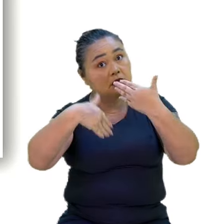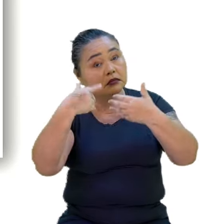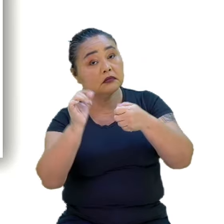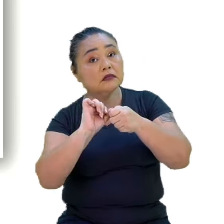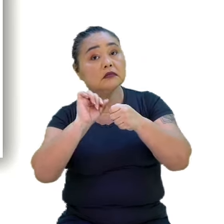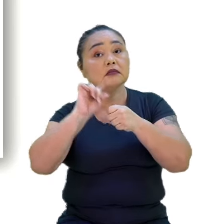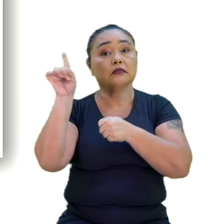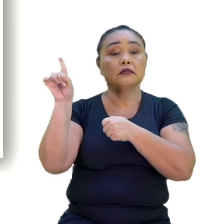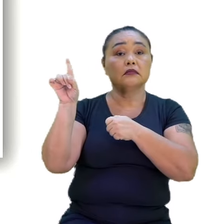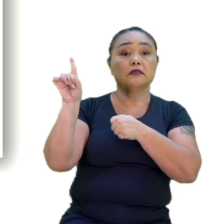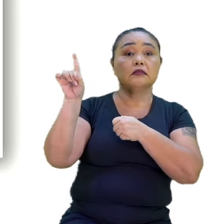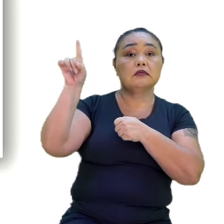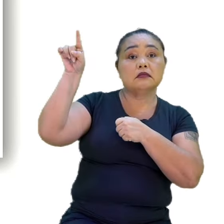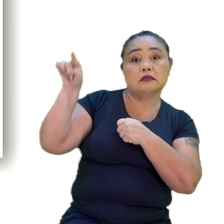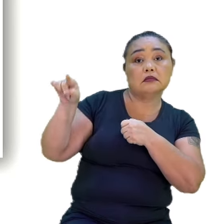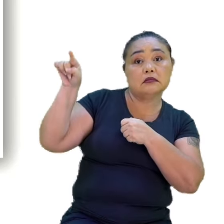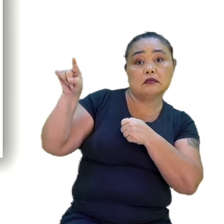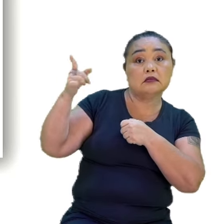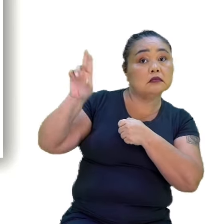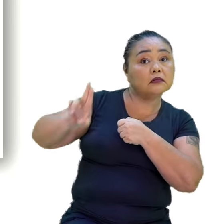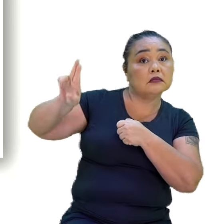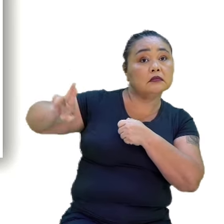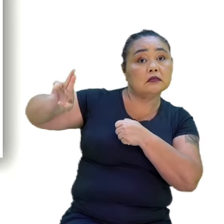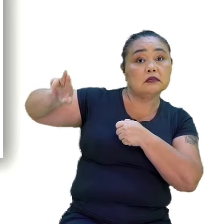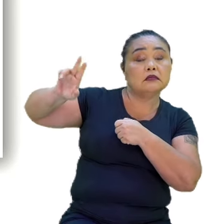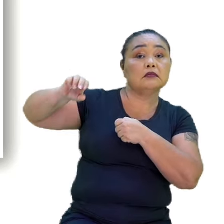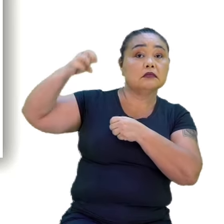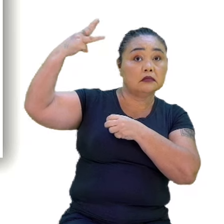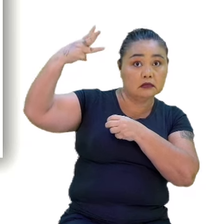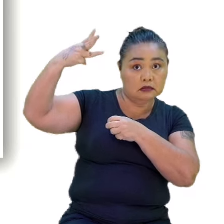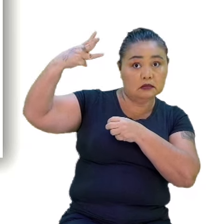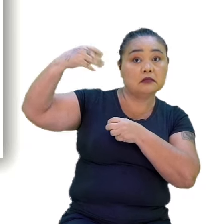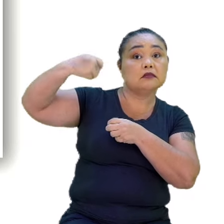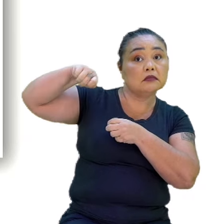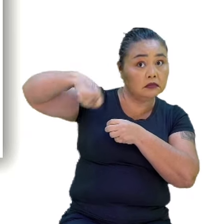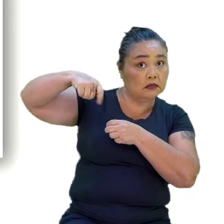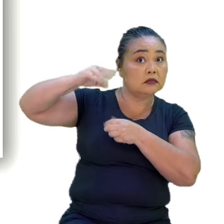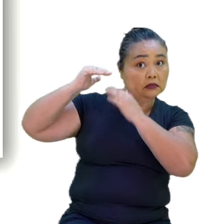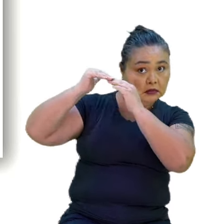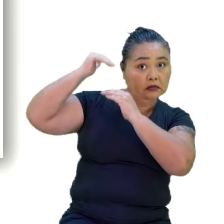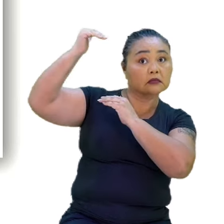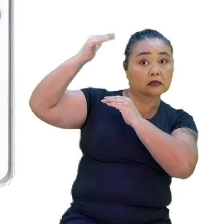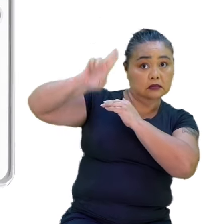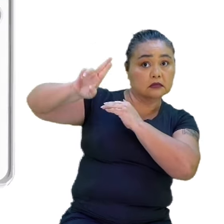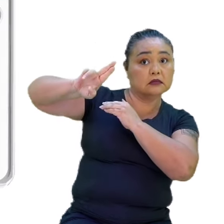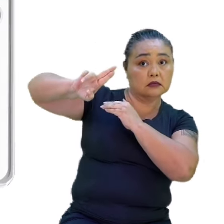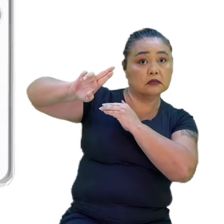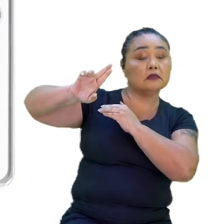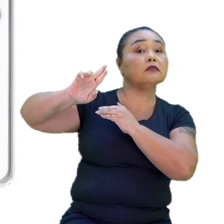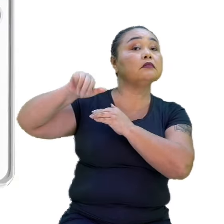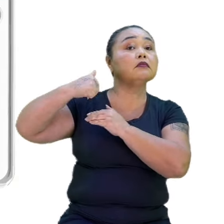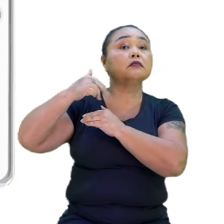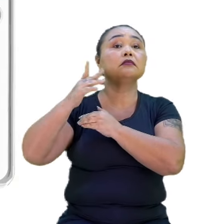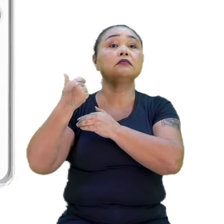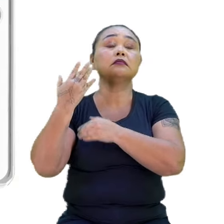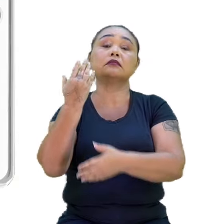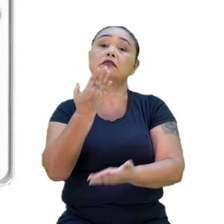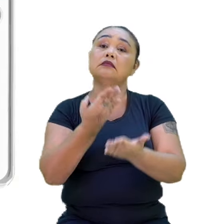que nós não vamos usar então seram no caso essas três primeiras aqui se precisar isso mesmo certo vamos lá paraa aula